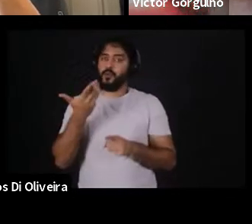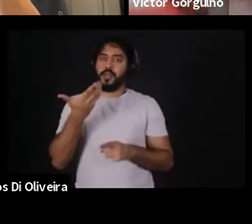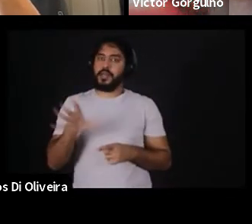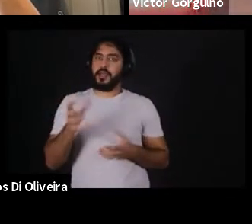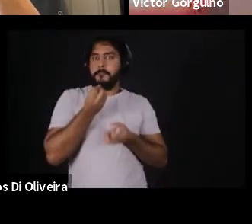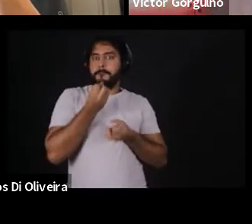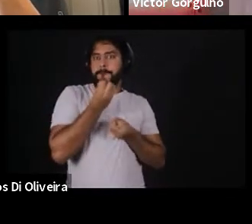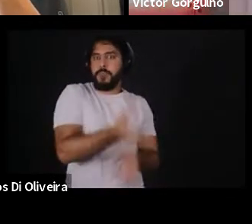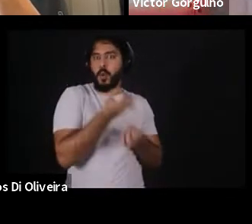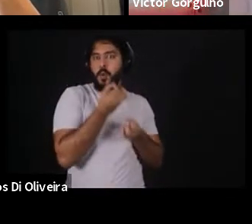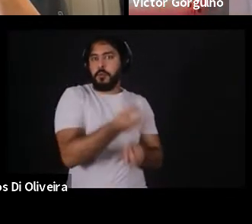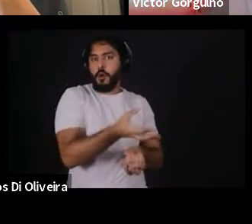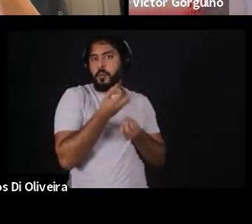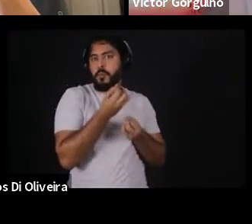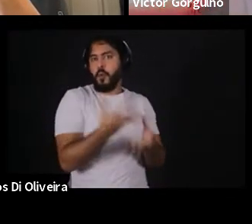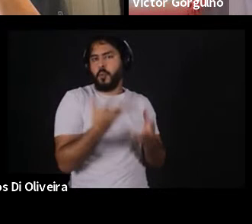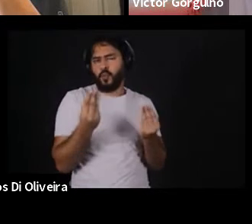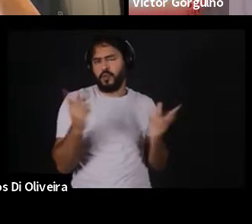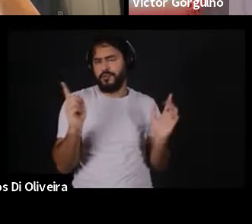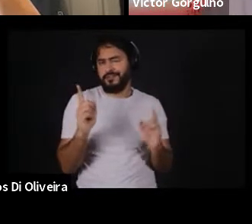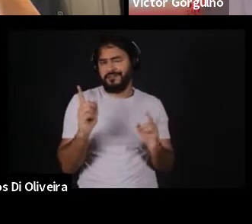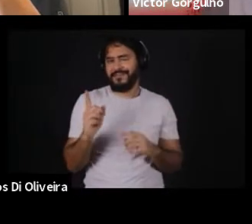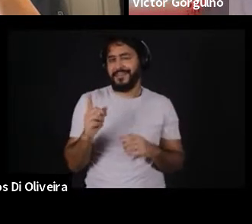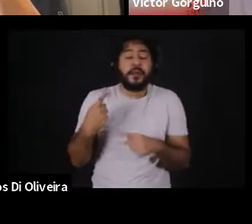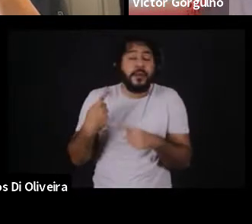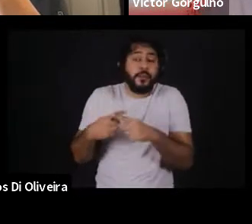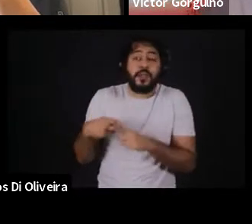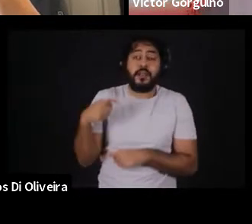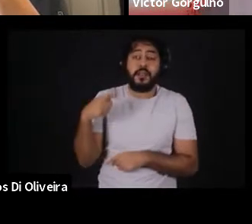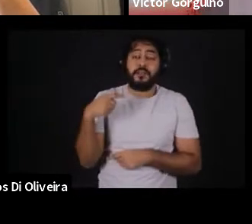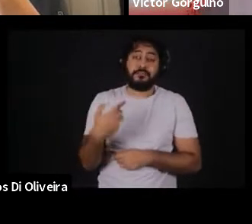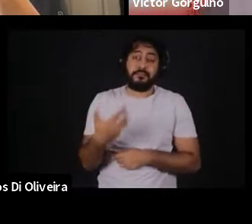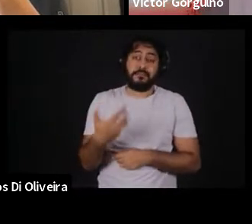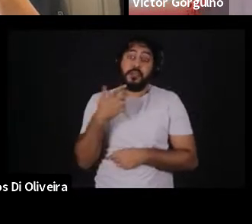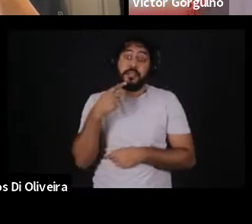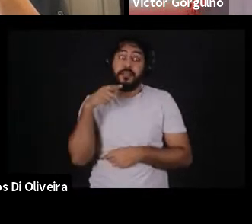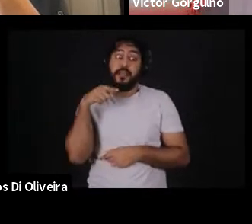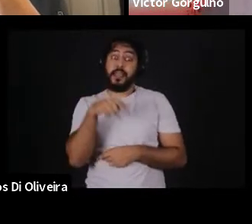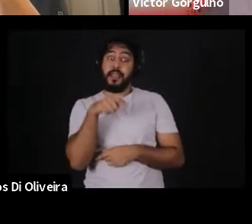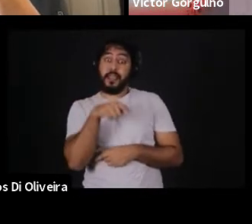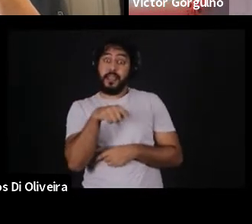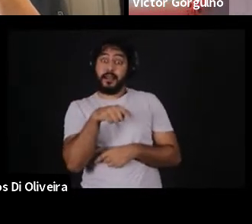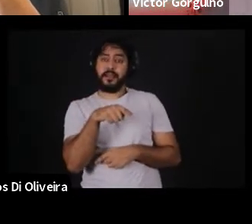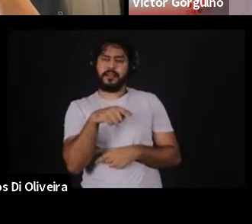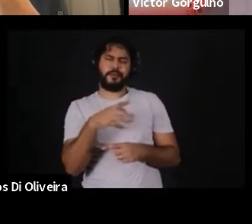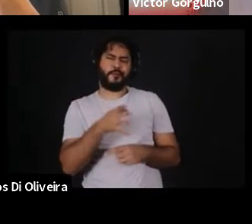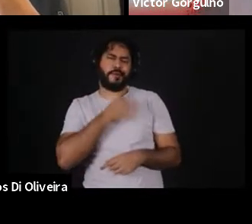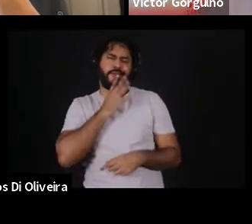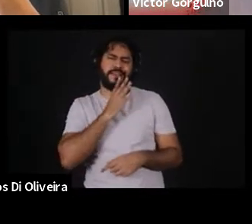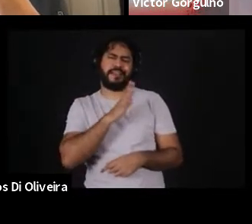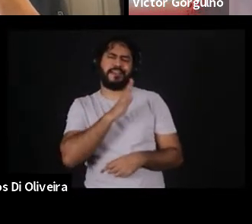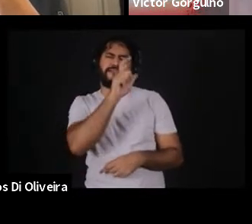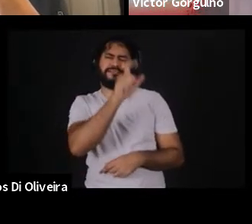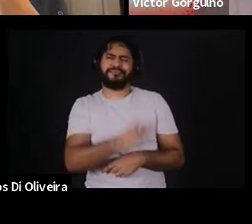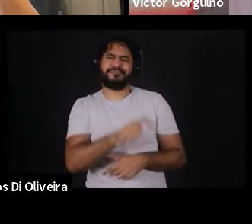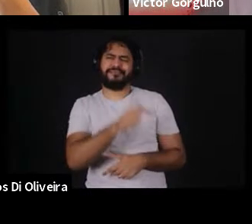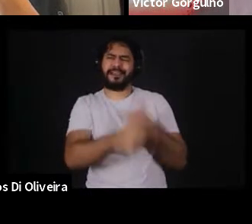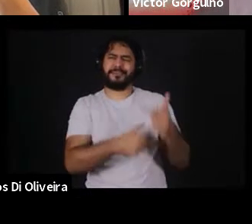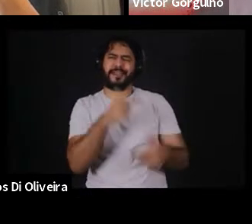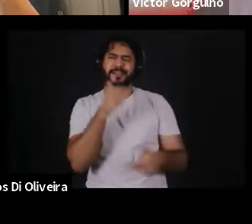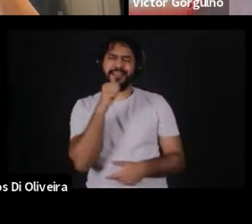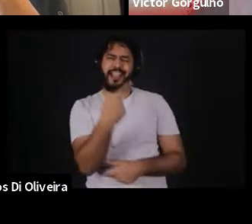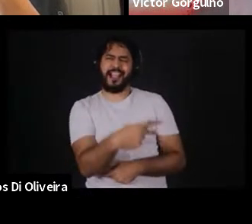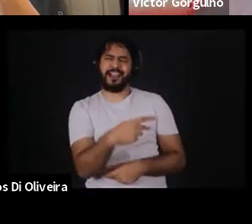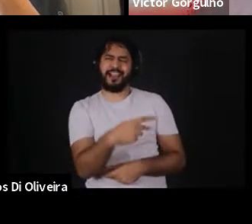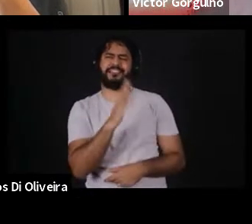o pensamento da Jonathan, porque eu queria muito que. Porque eu conheci o trabalho dela e sabia que, de alguma maneira, Deixar ela ia. esse